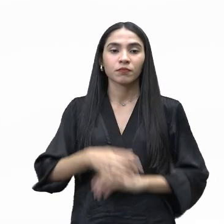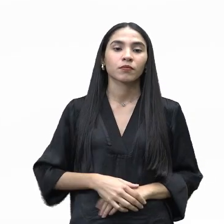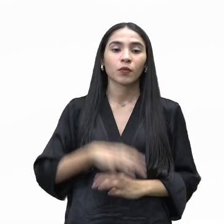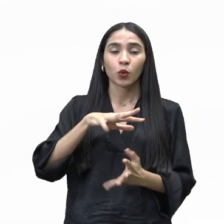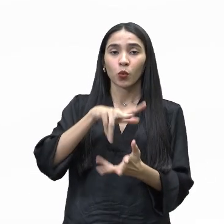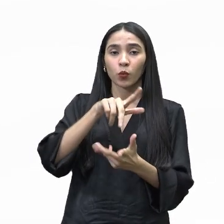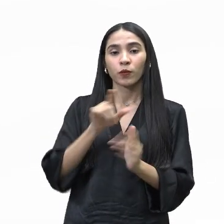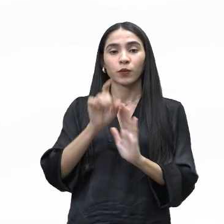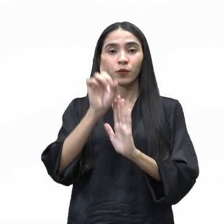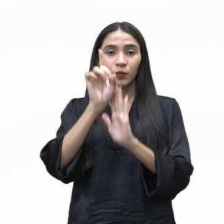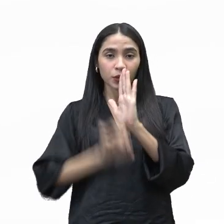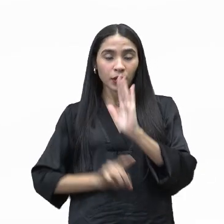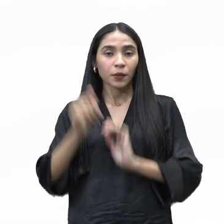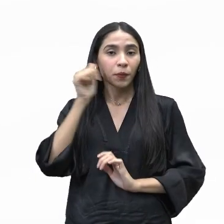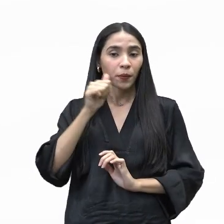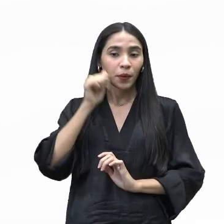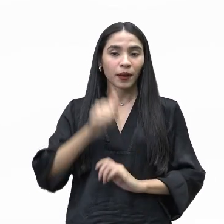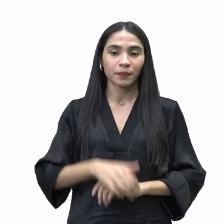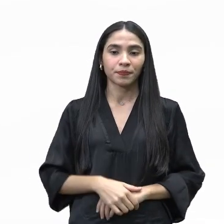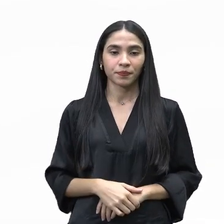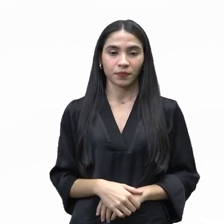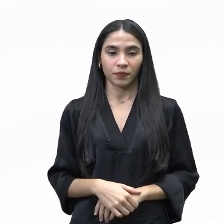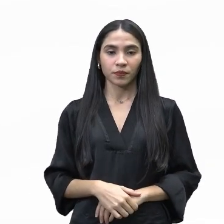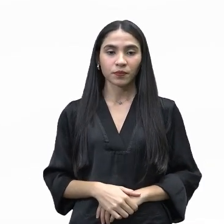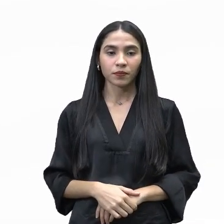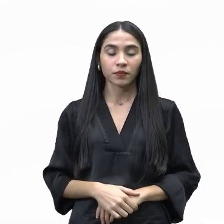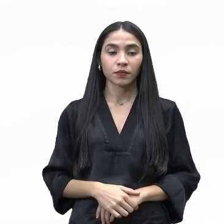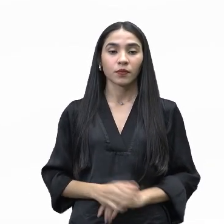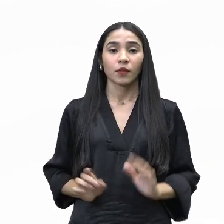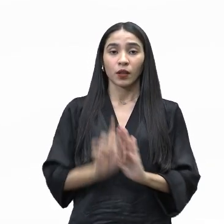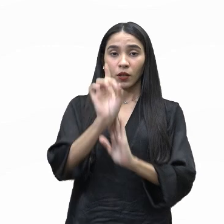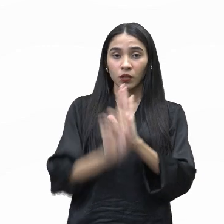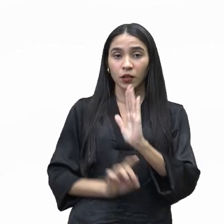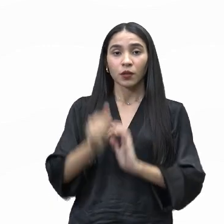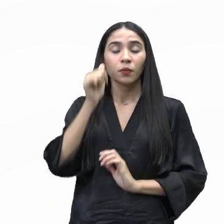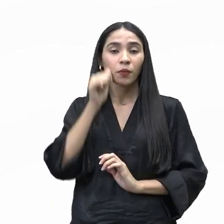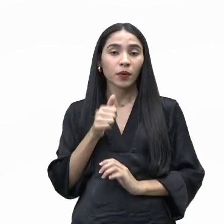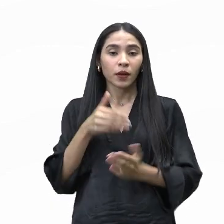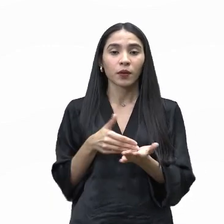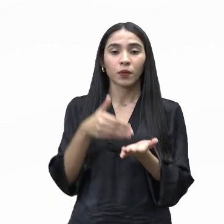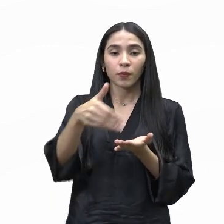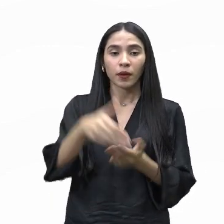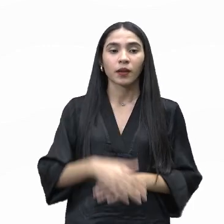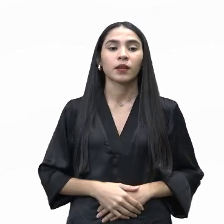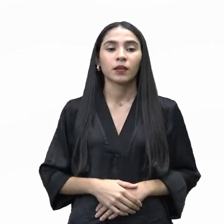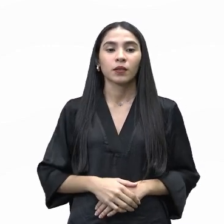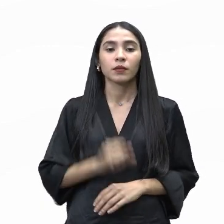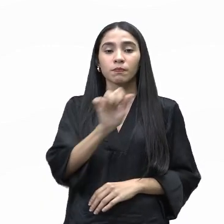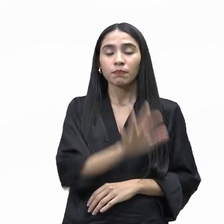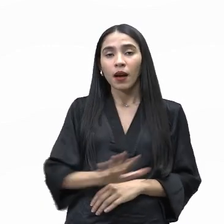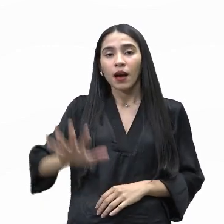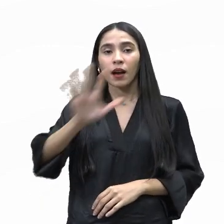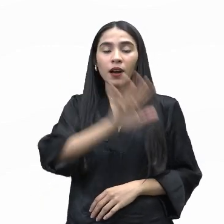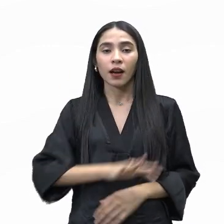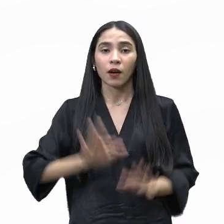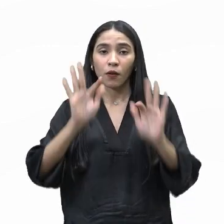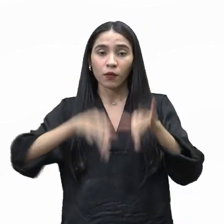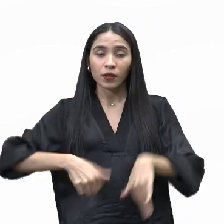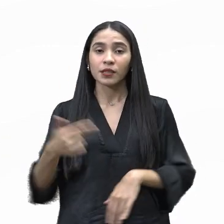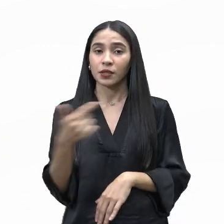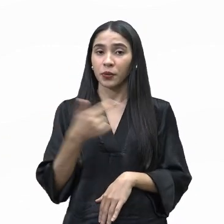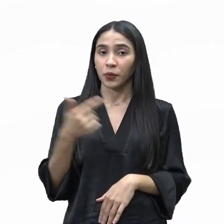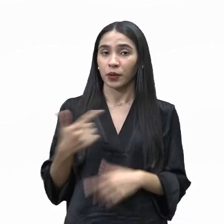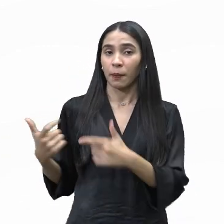direito das mulheres. O direito das mulheres começaram a se universalizar com o fim da Segunda